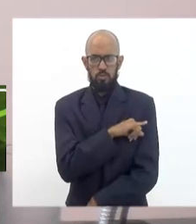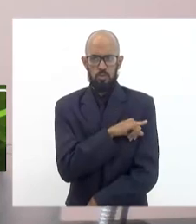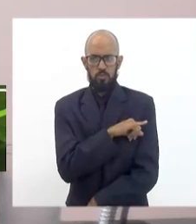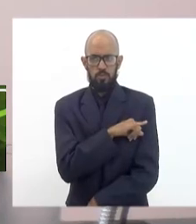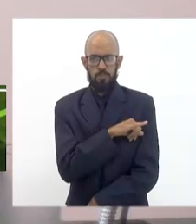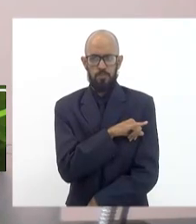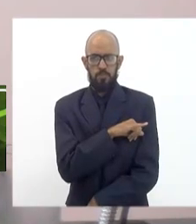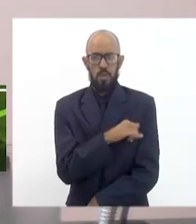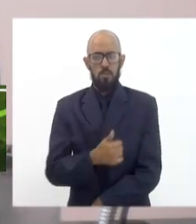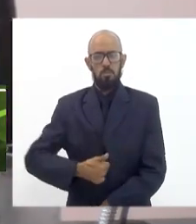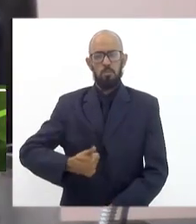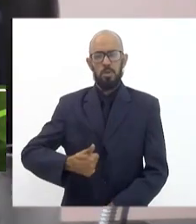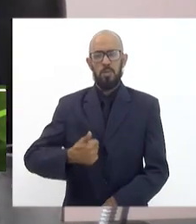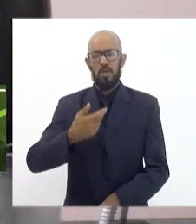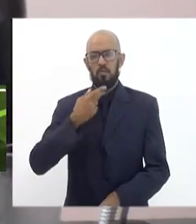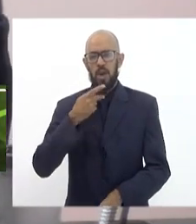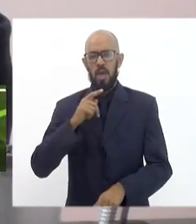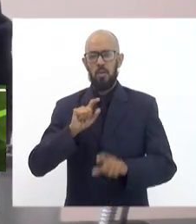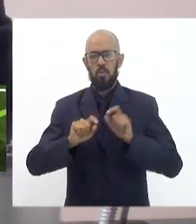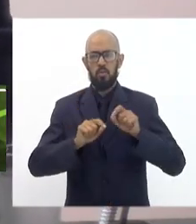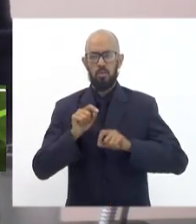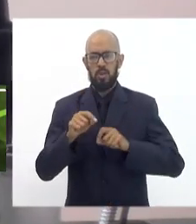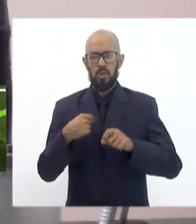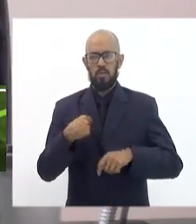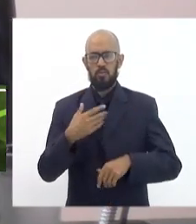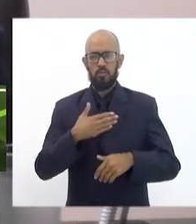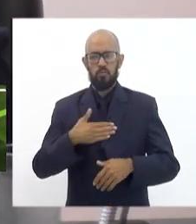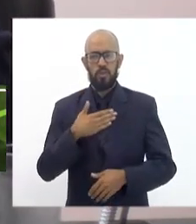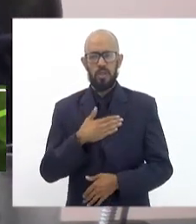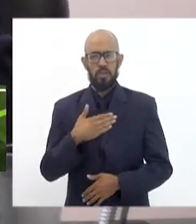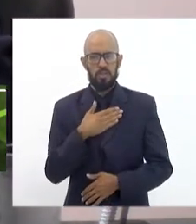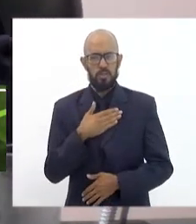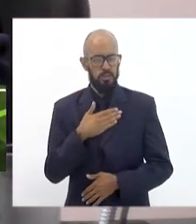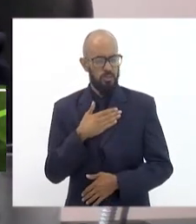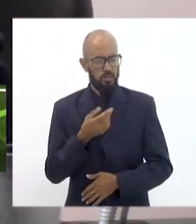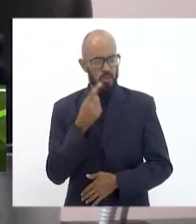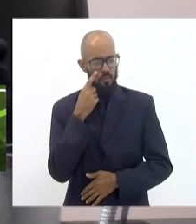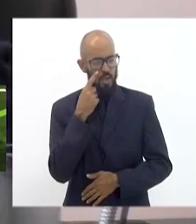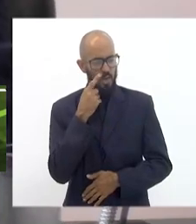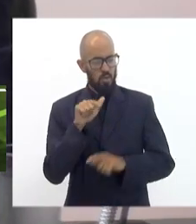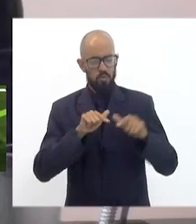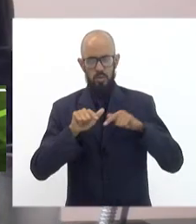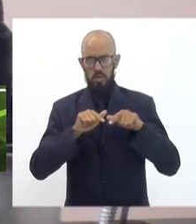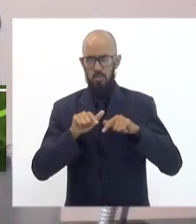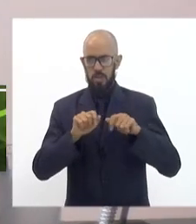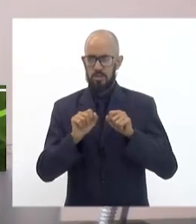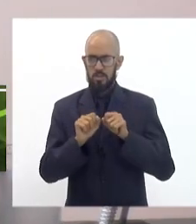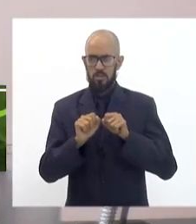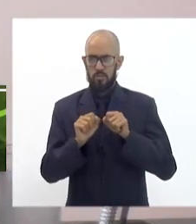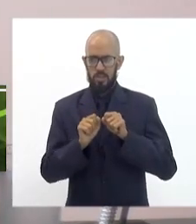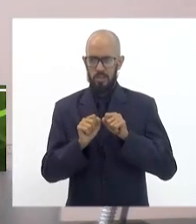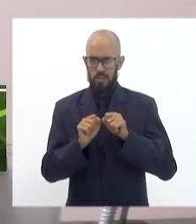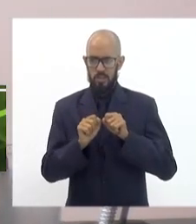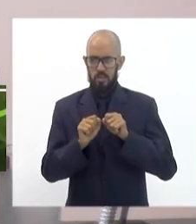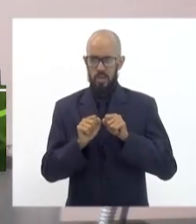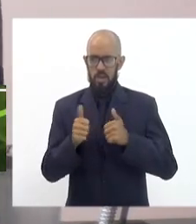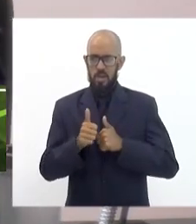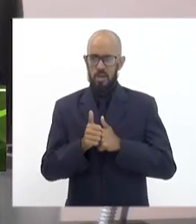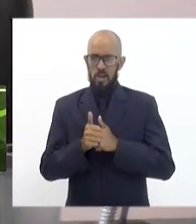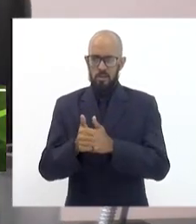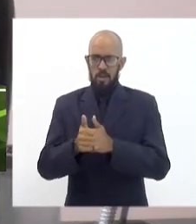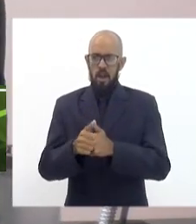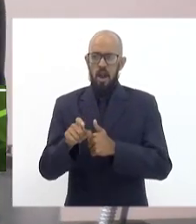dezelo isso que eu fico feliz de mais uma vez eu trabalho que vocês estão desempenhando aqui esse acompanhamento